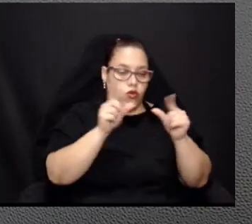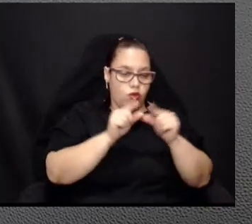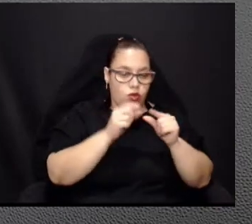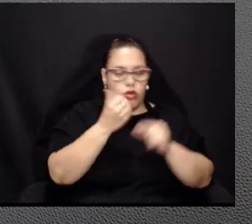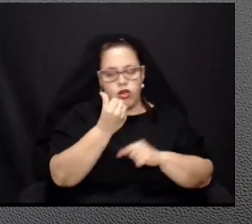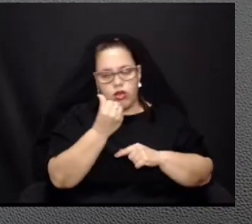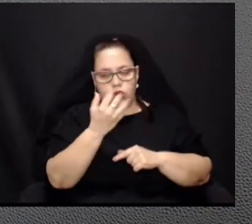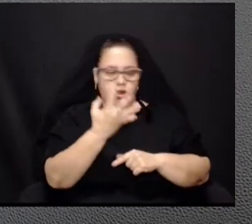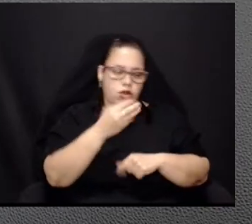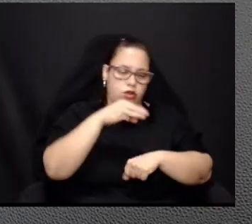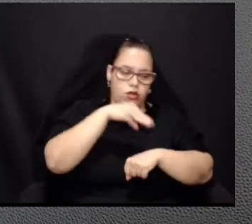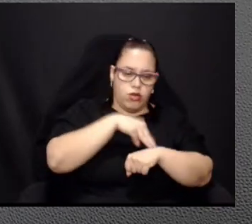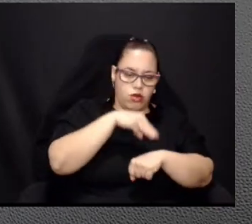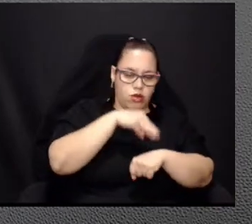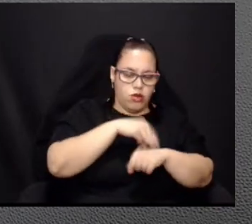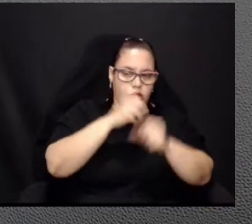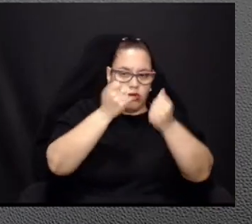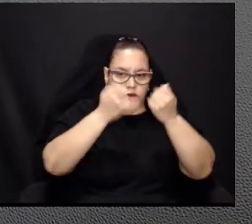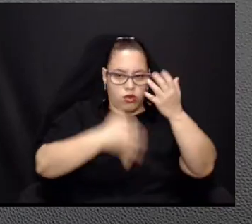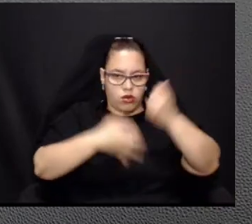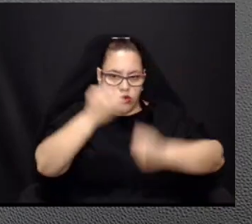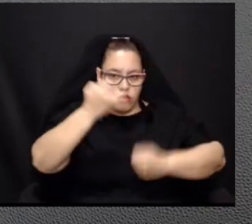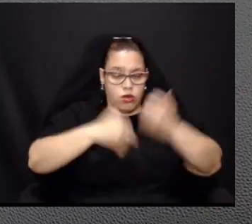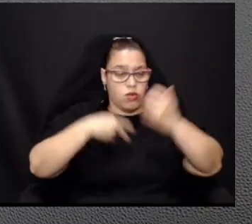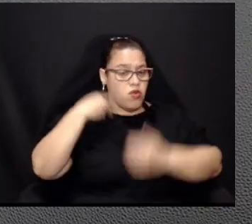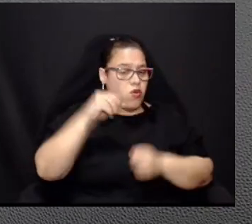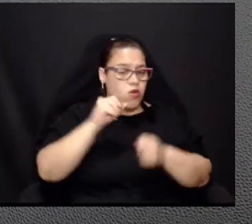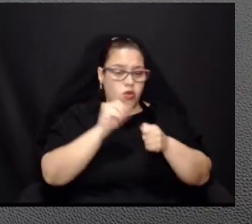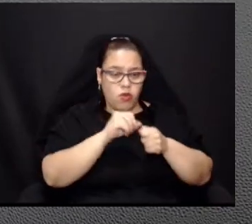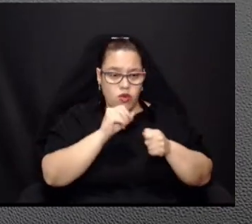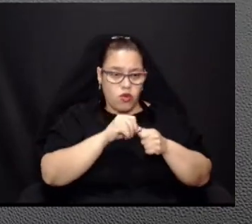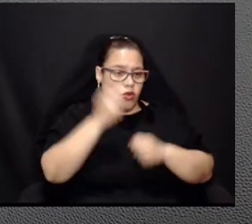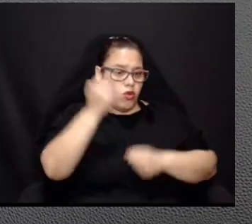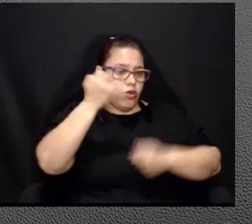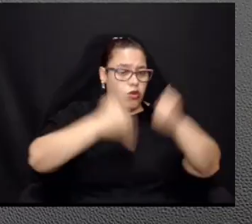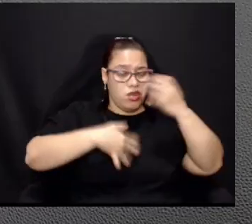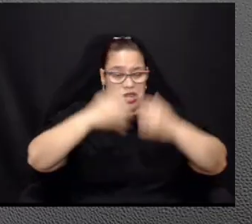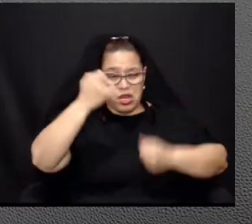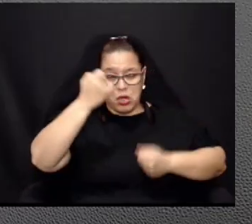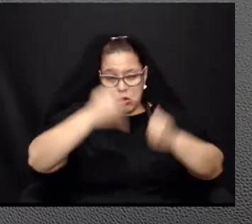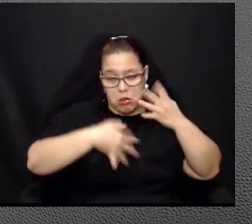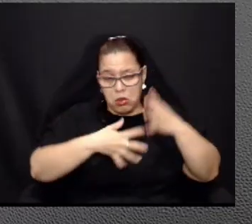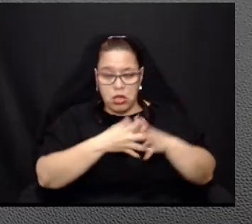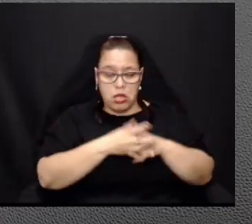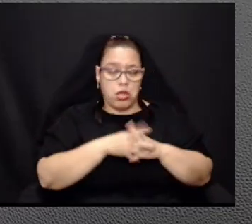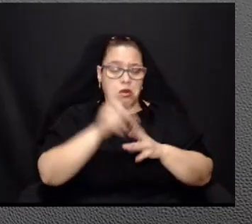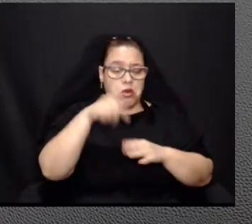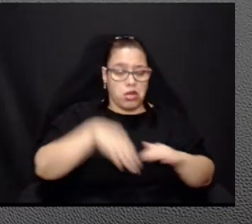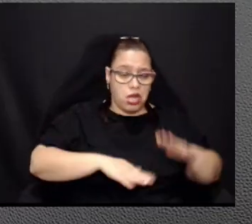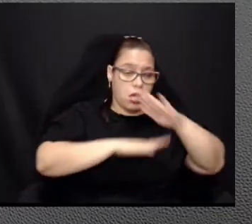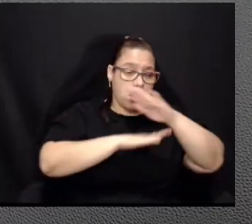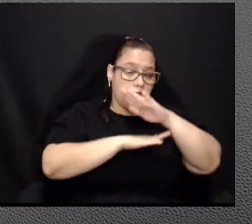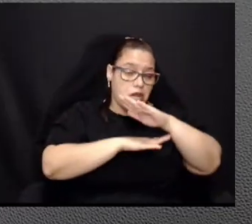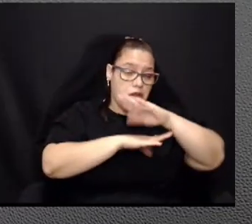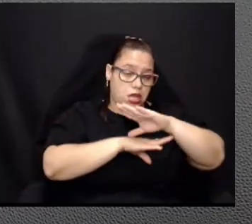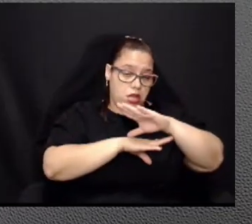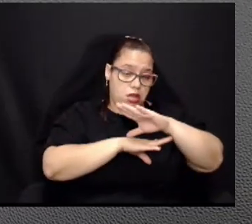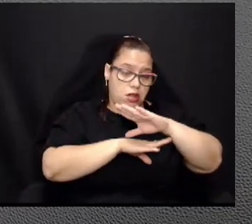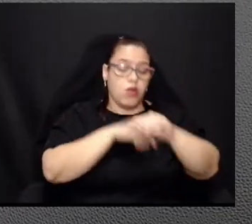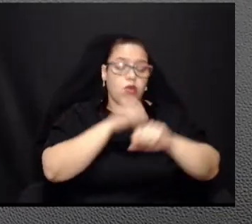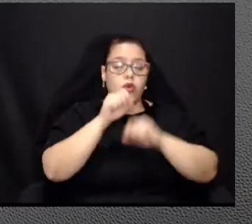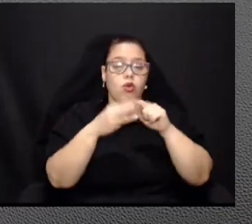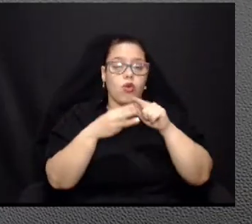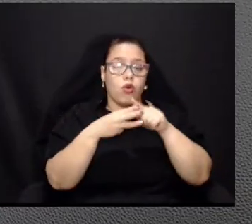minutos explicando o que um vereador faz, explicando um pouquinho, né, o que é a casa, explicando o que são os 3 poderes, o